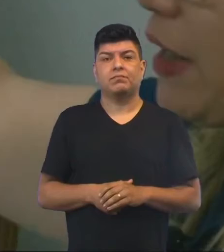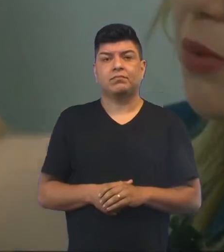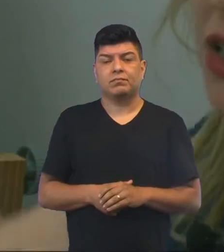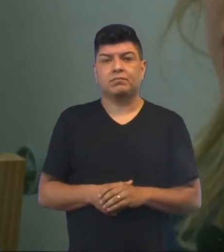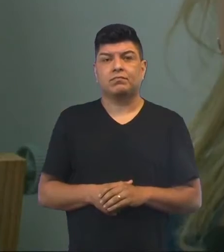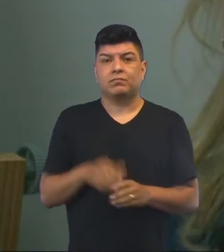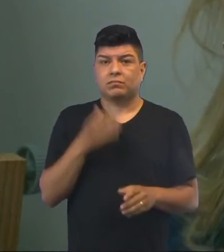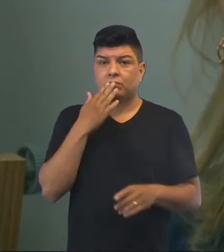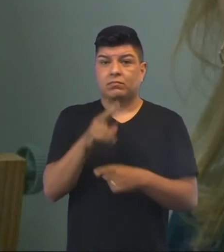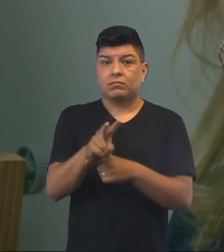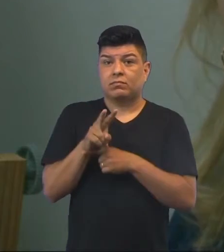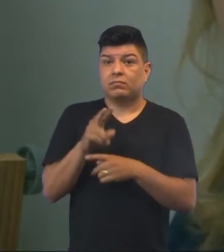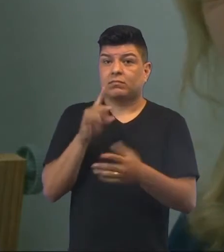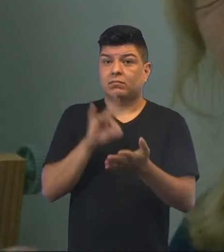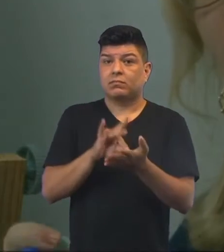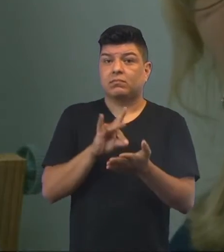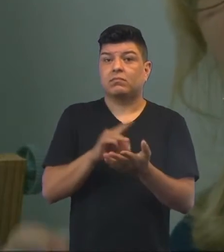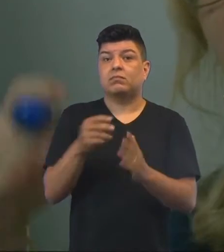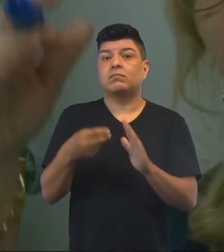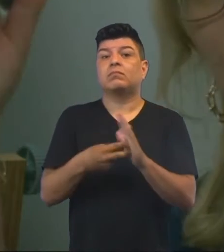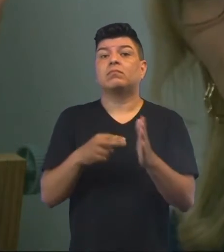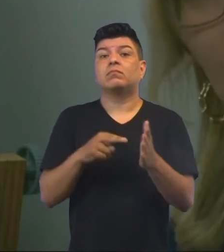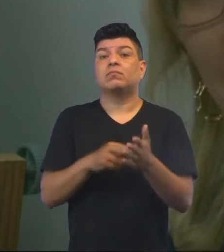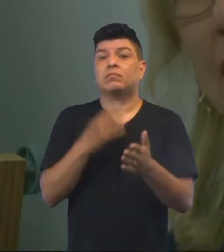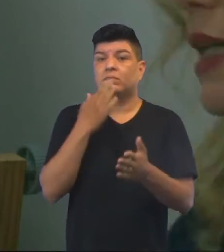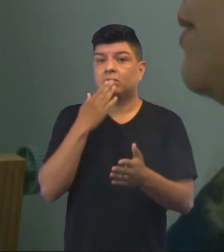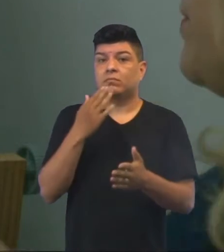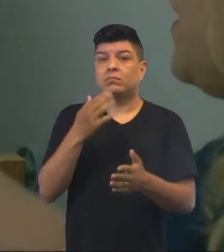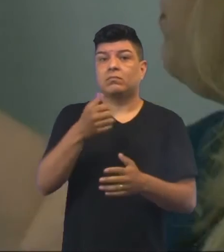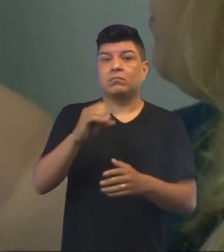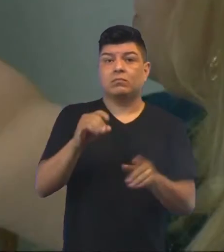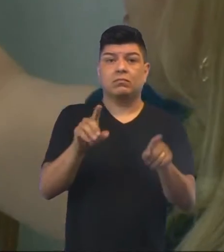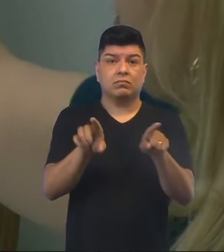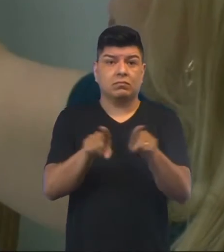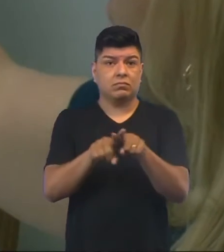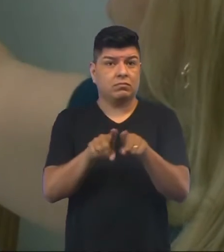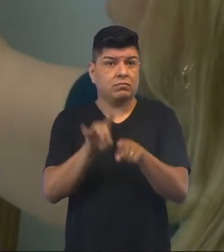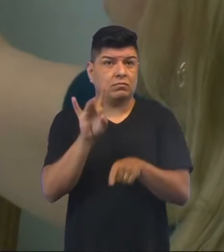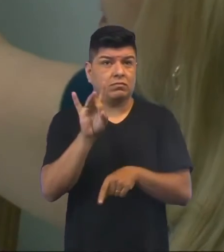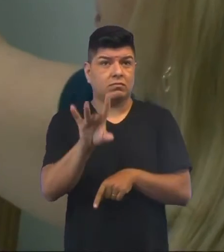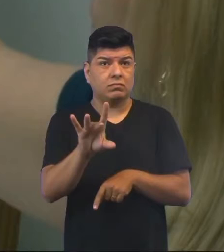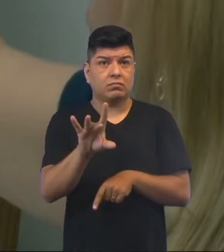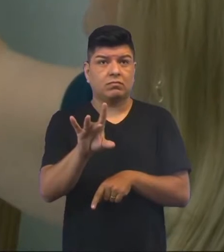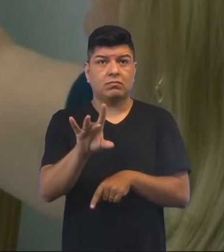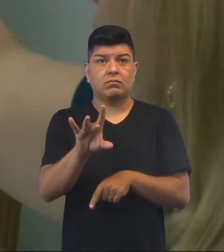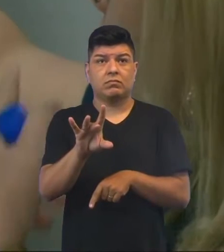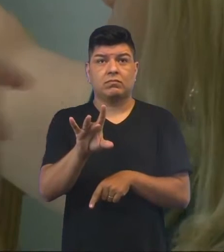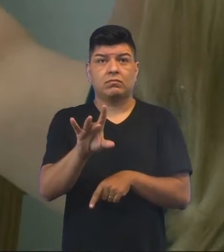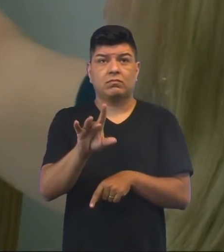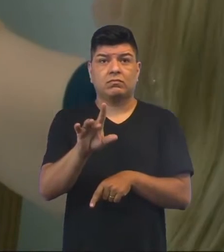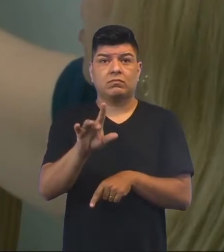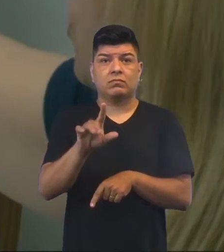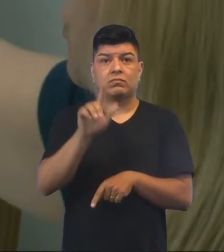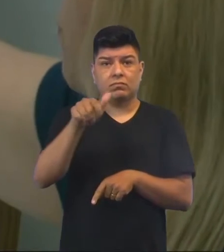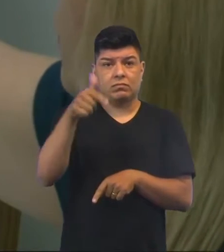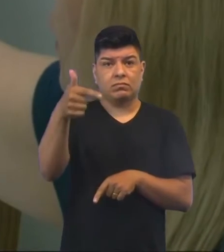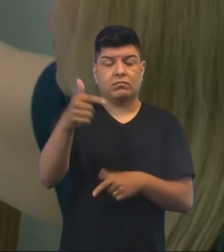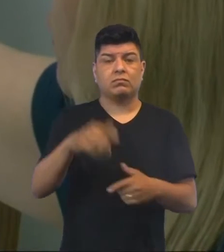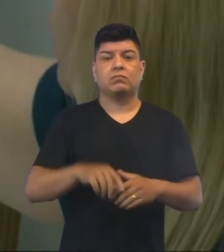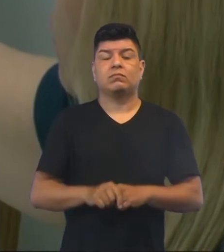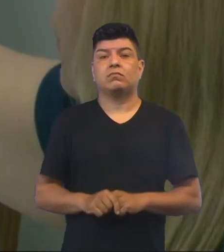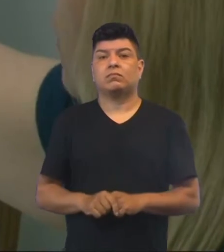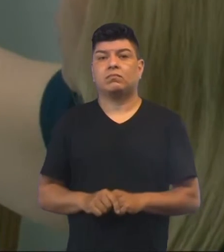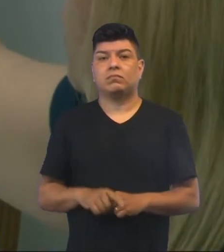a gente fala pegar emprestado mas na realidade a gente de uma dezena em uma dezena da ordem seguinte